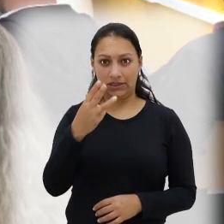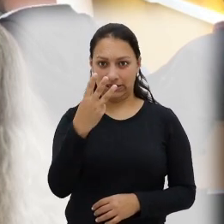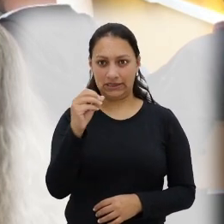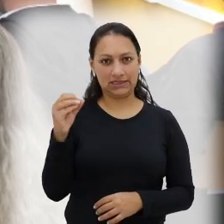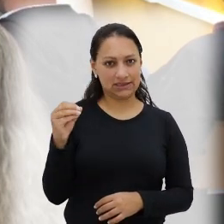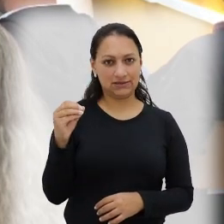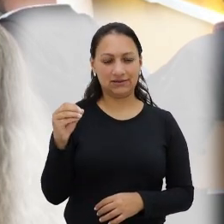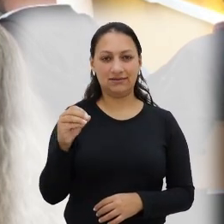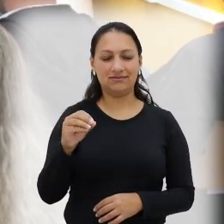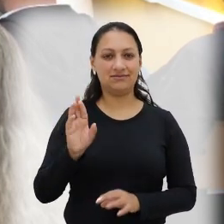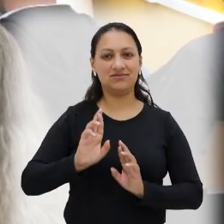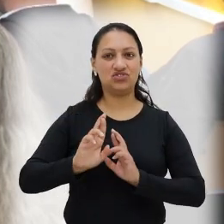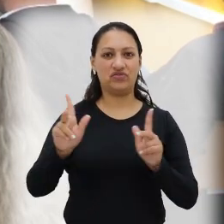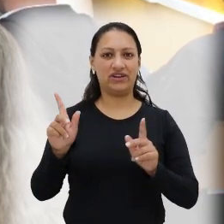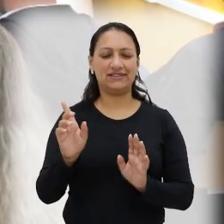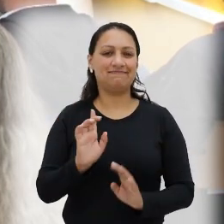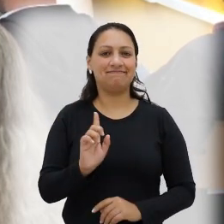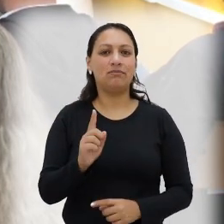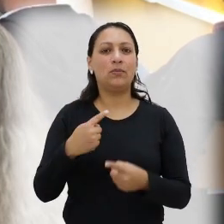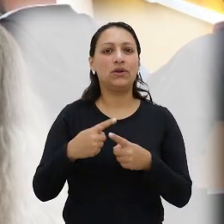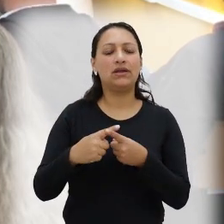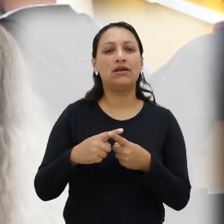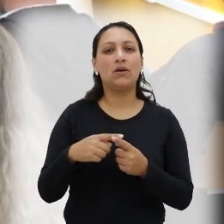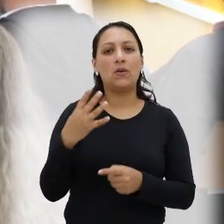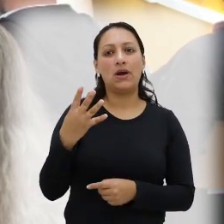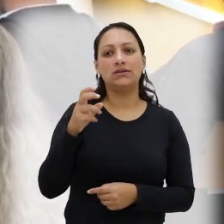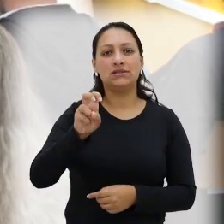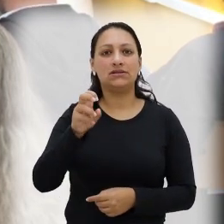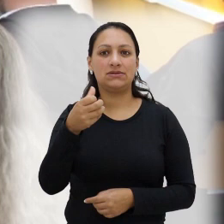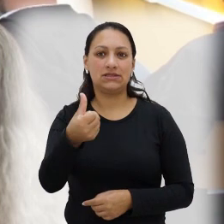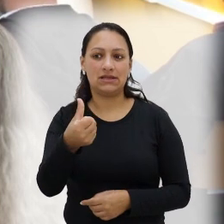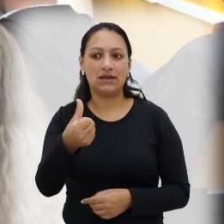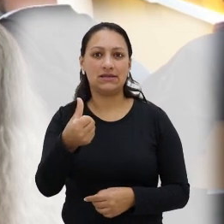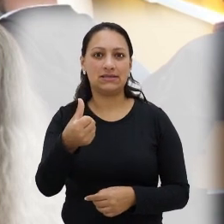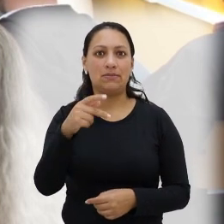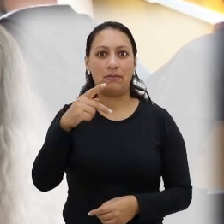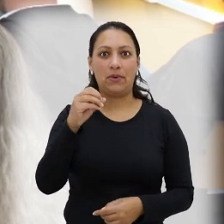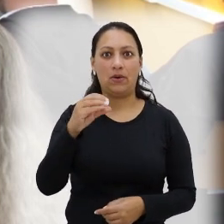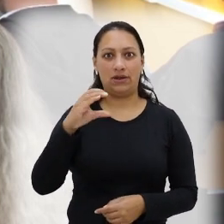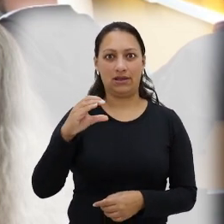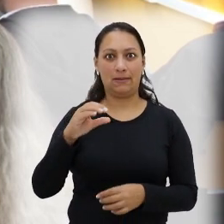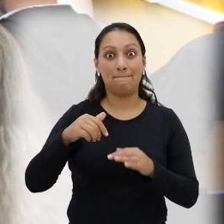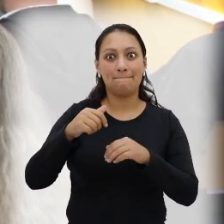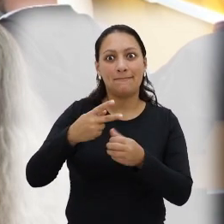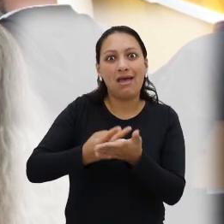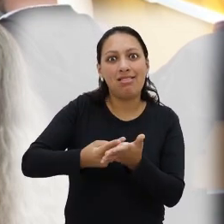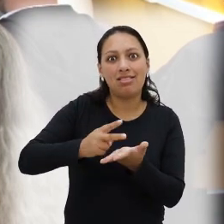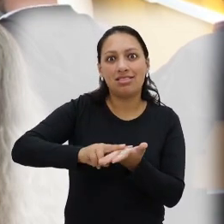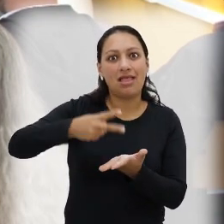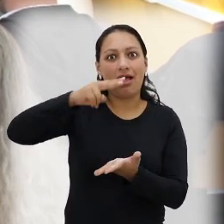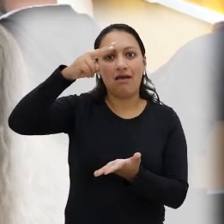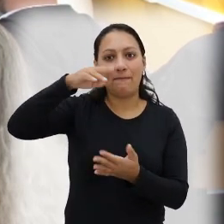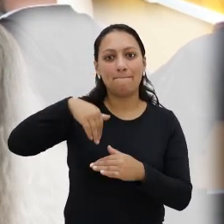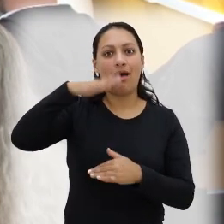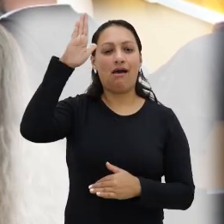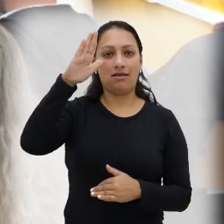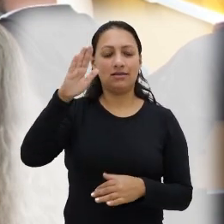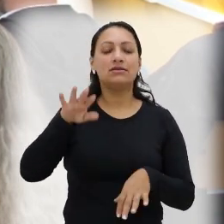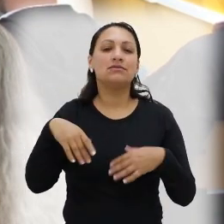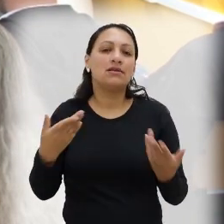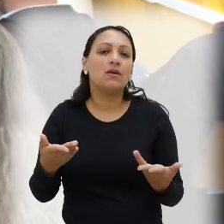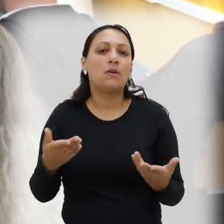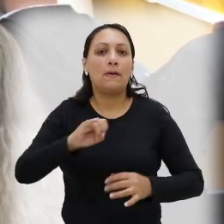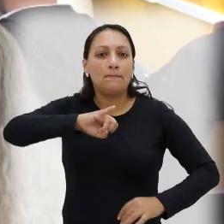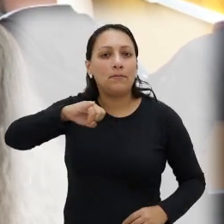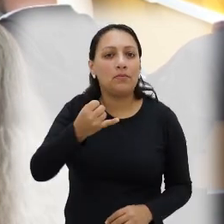fazer diferença, porque vocês vão ter feito 4, 5, 6 POC que vão render muito mais do que 42.300. Então, aproveitem